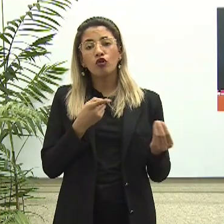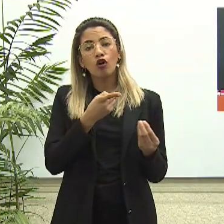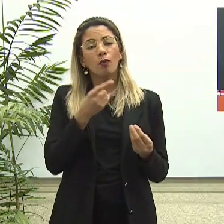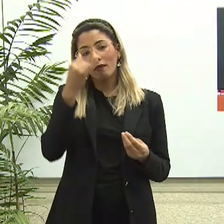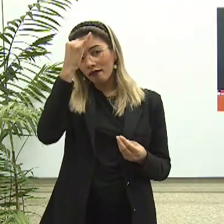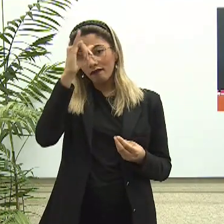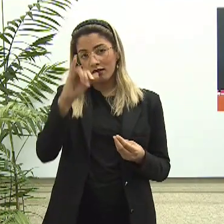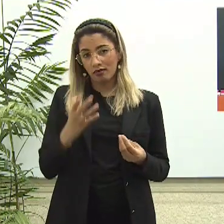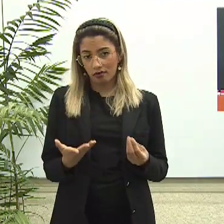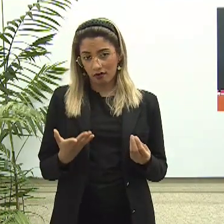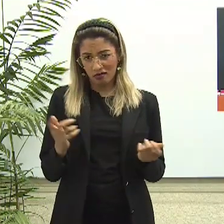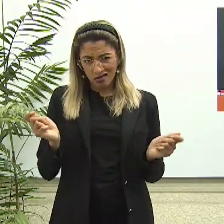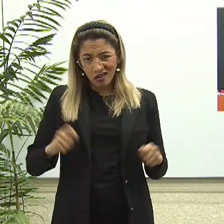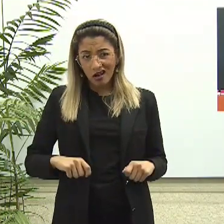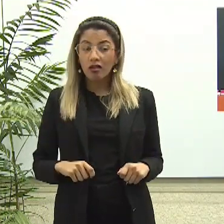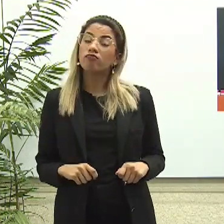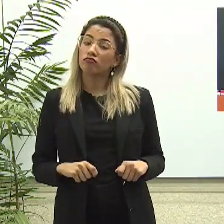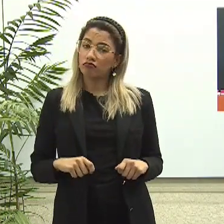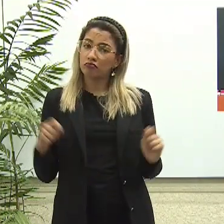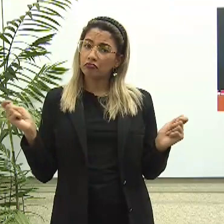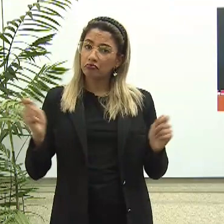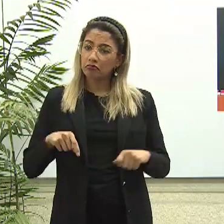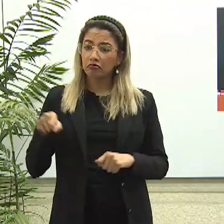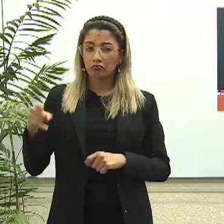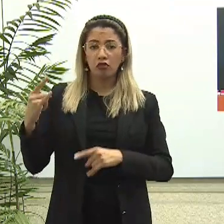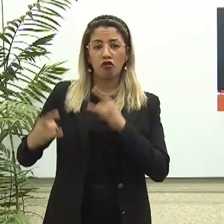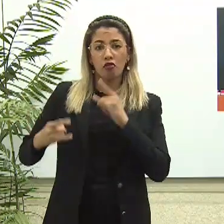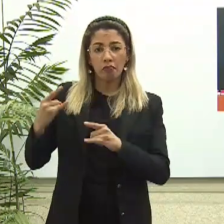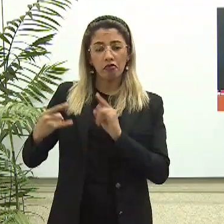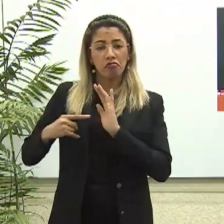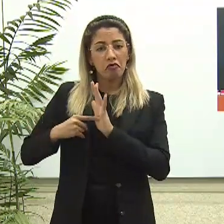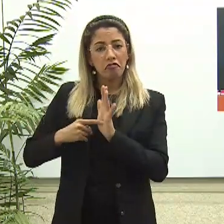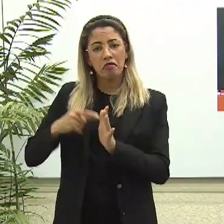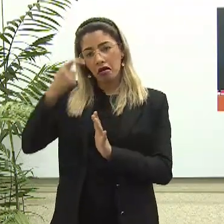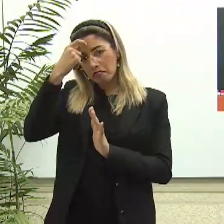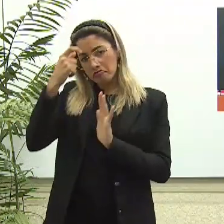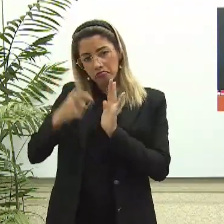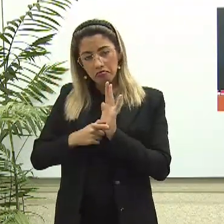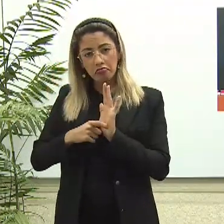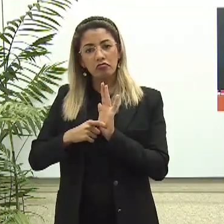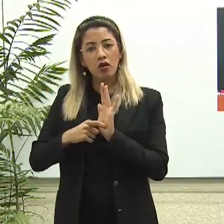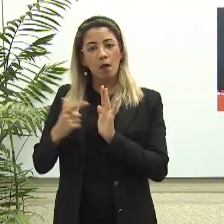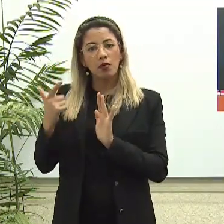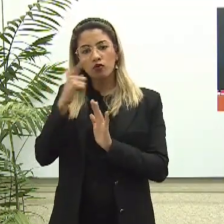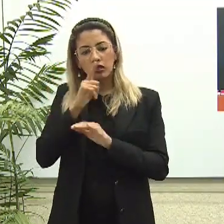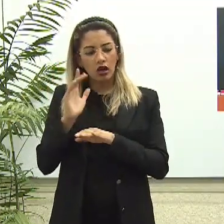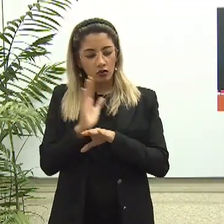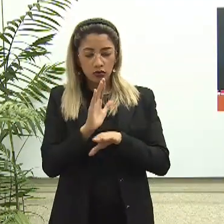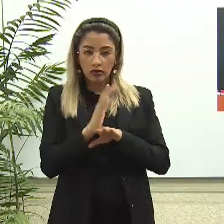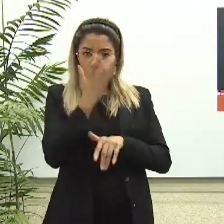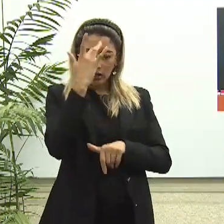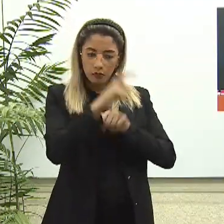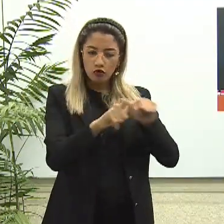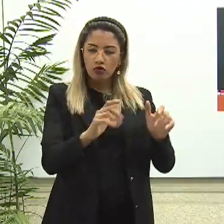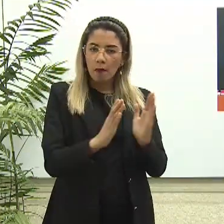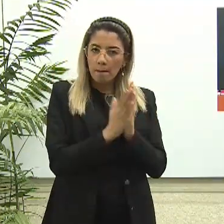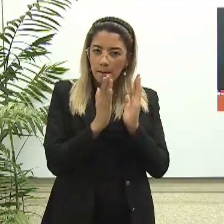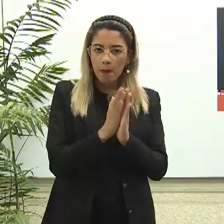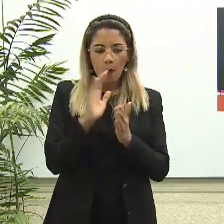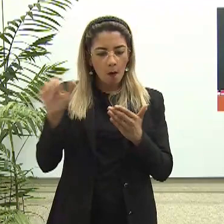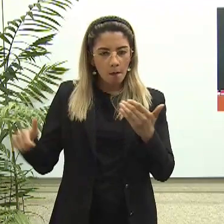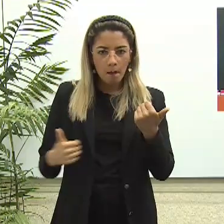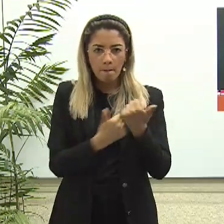isso tem como usar a inteligência de máquina para o benefício das pessoas pobres ou do